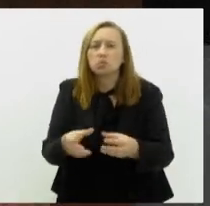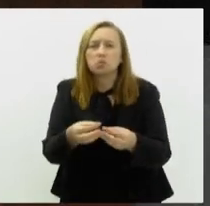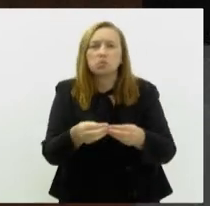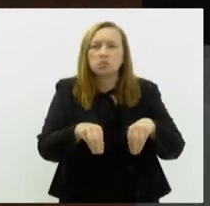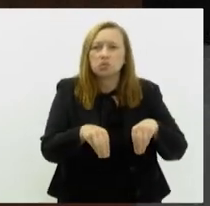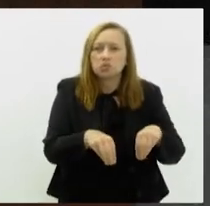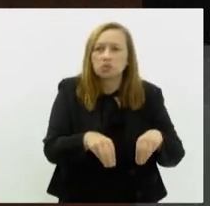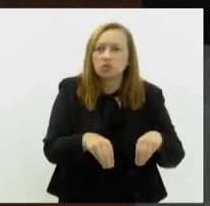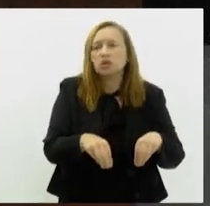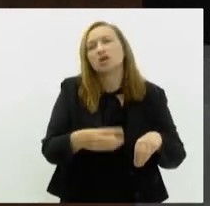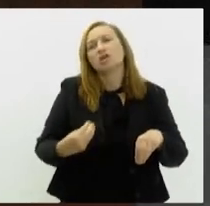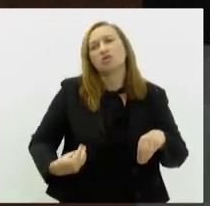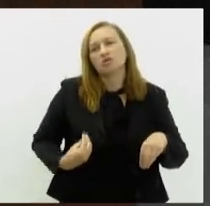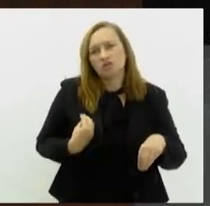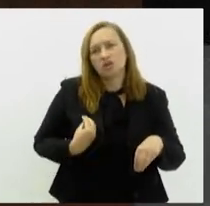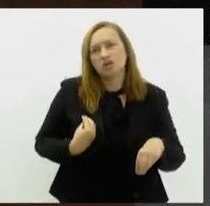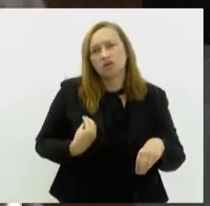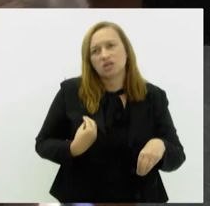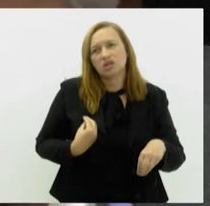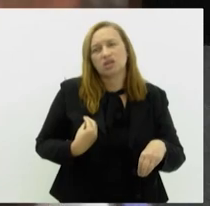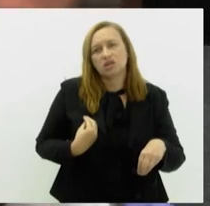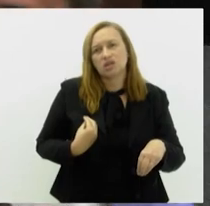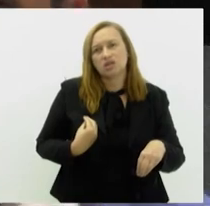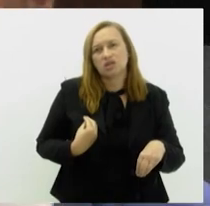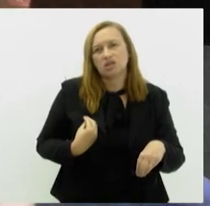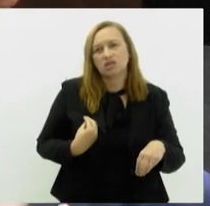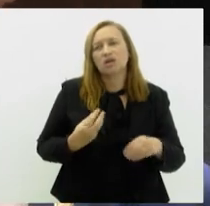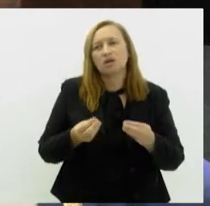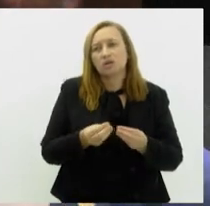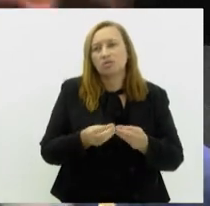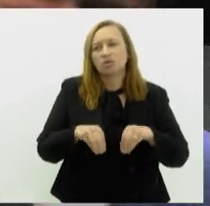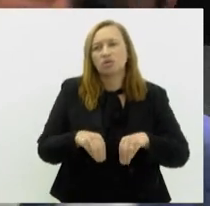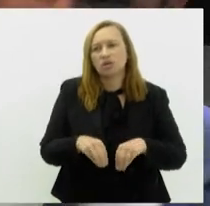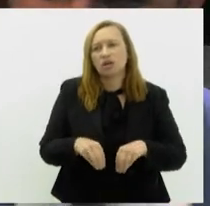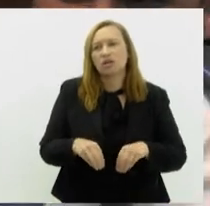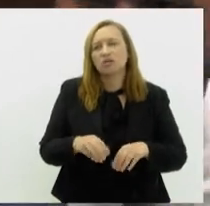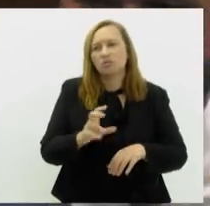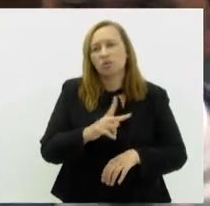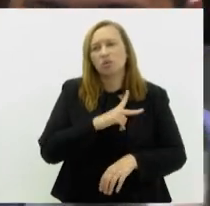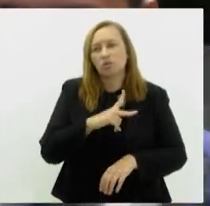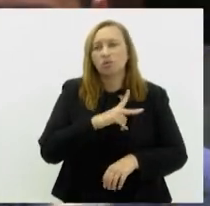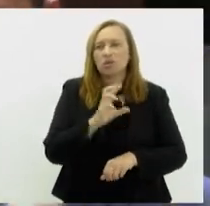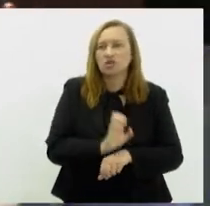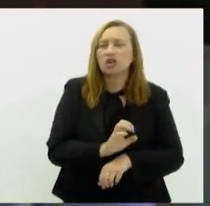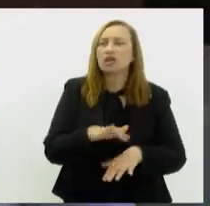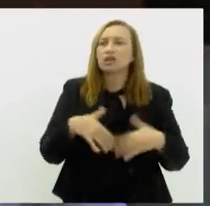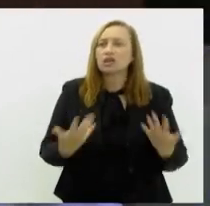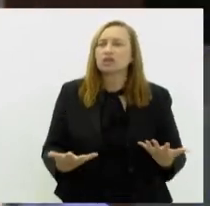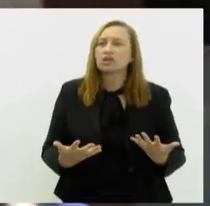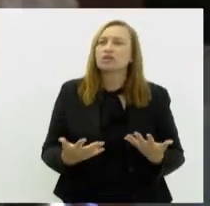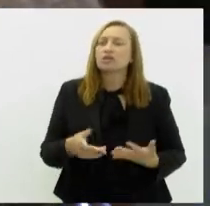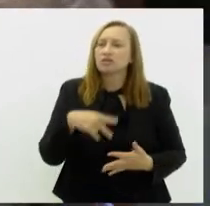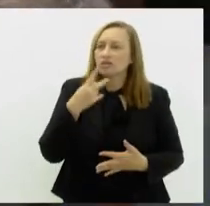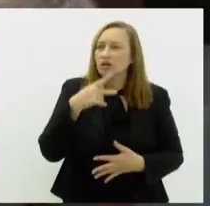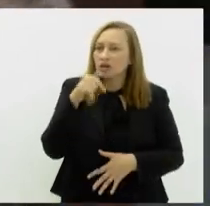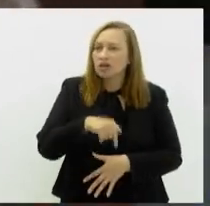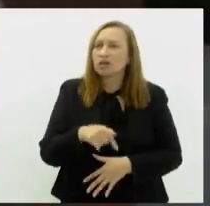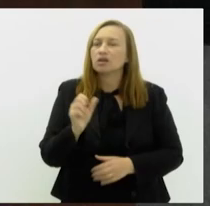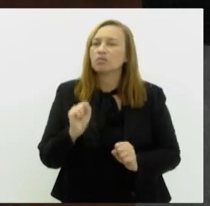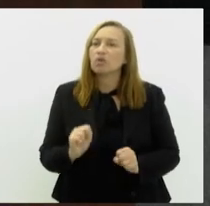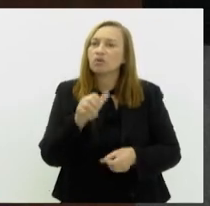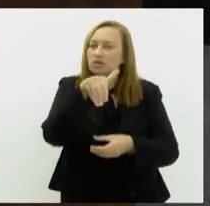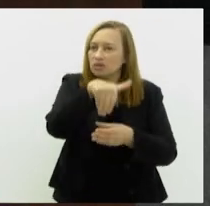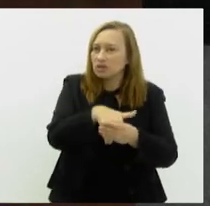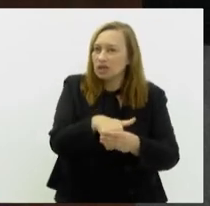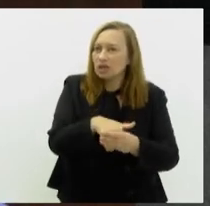e tiveram suas vidas extremamente violadas pelo próprio Estado. Então, nesse sentido, saio daqui que a gente possa votar aqui